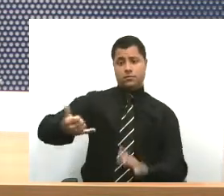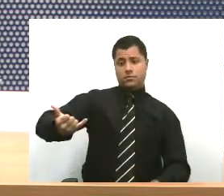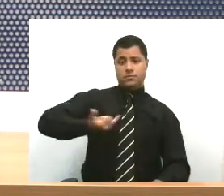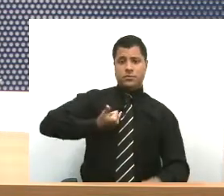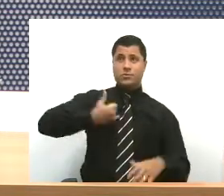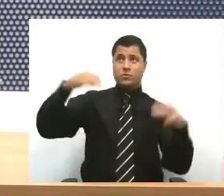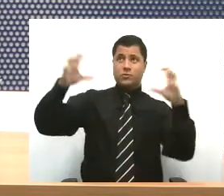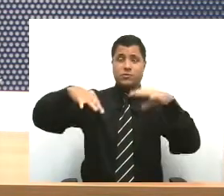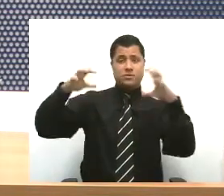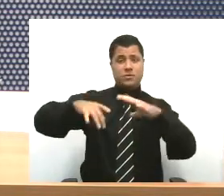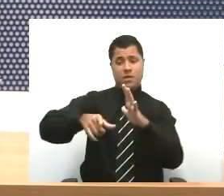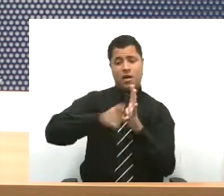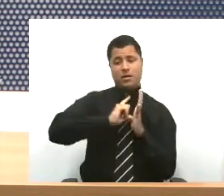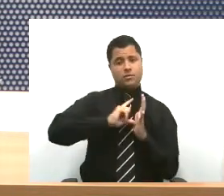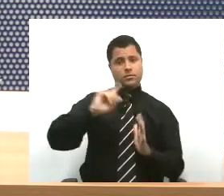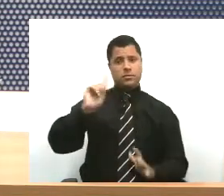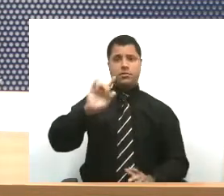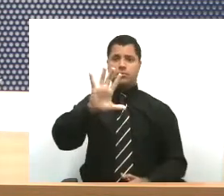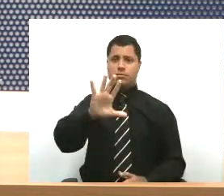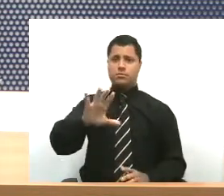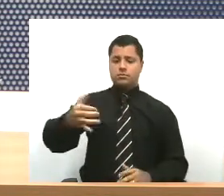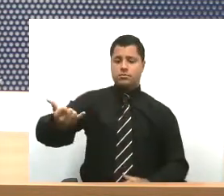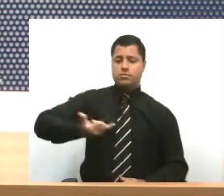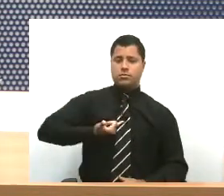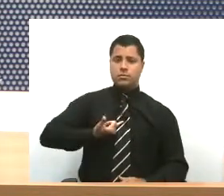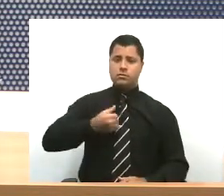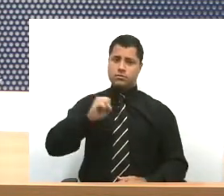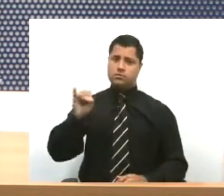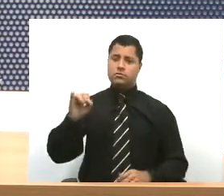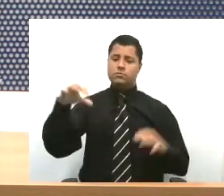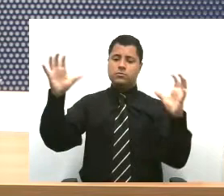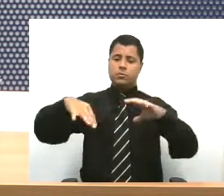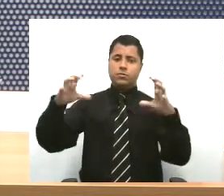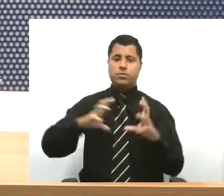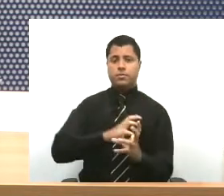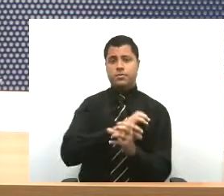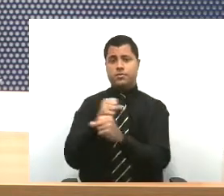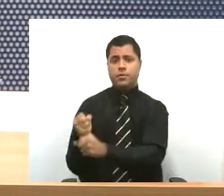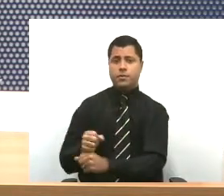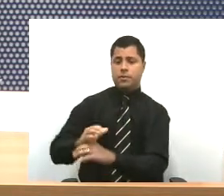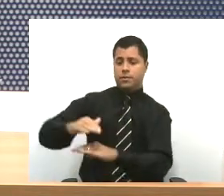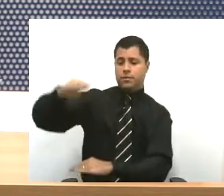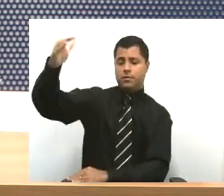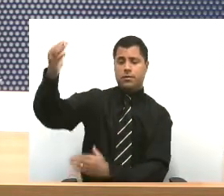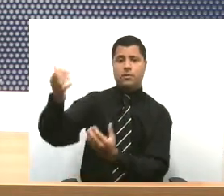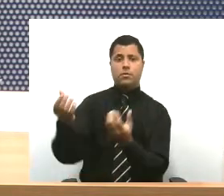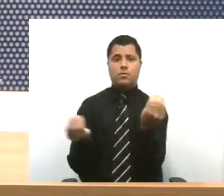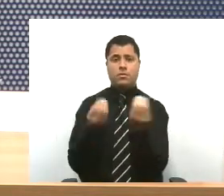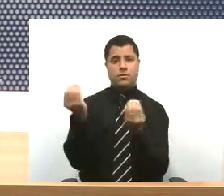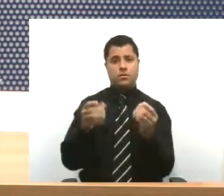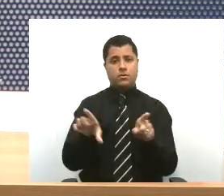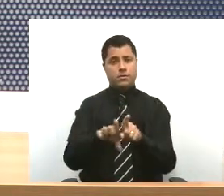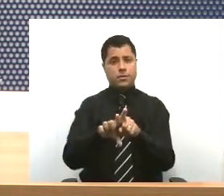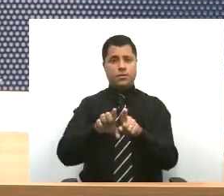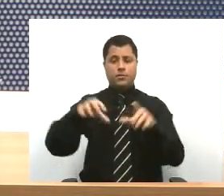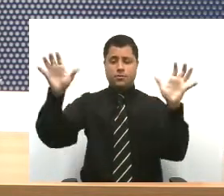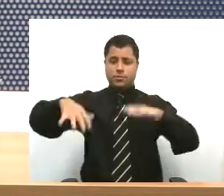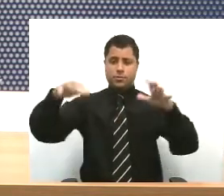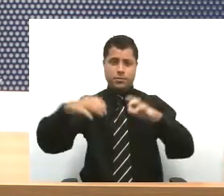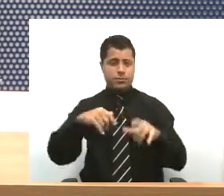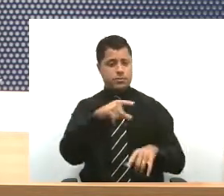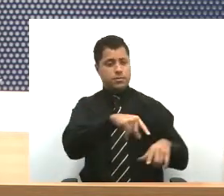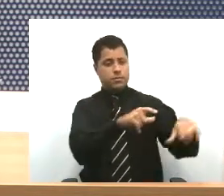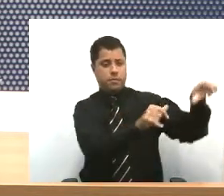período de chuva, mas ele consegue dizer para mim quanto choveu, em que momento essa área vai ficar com risco de deslizamento ou